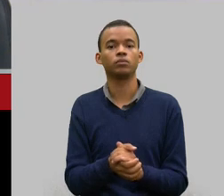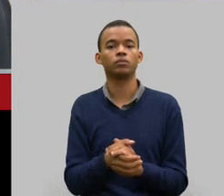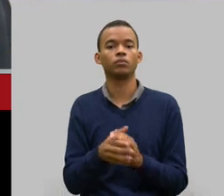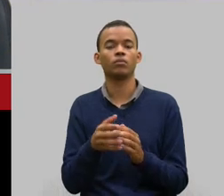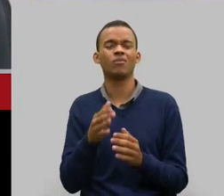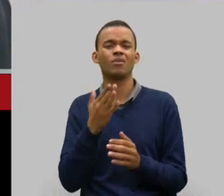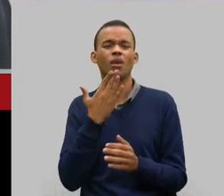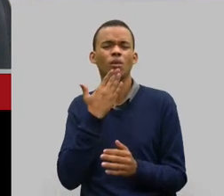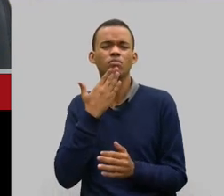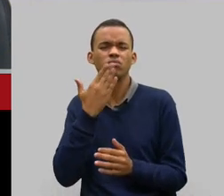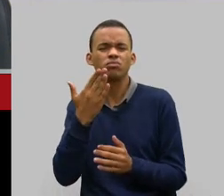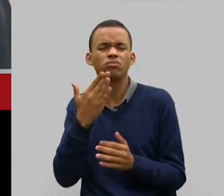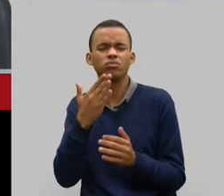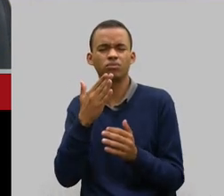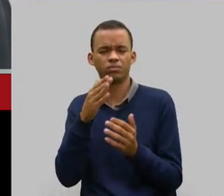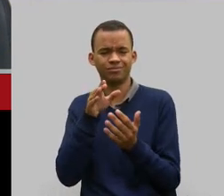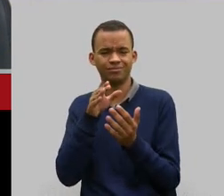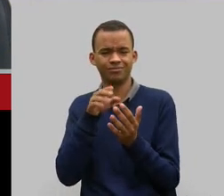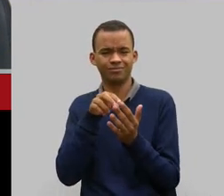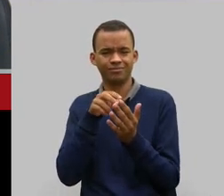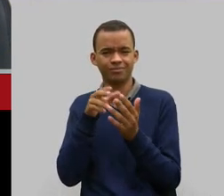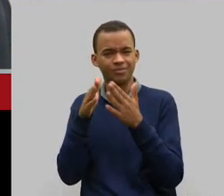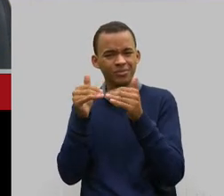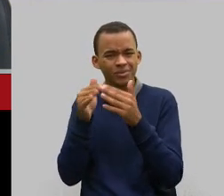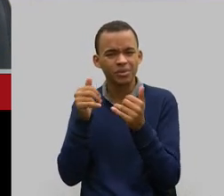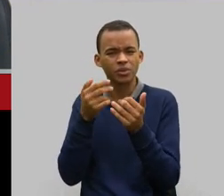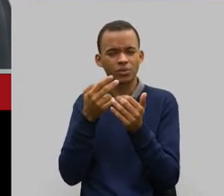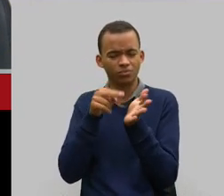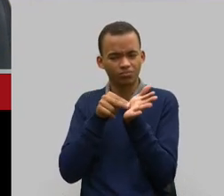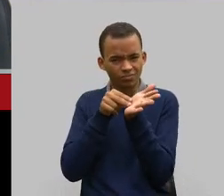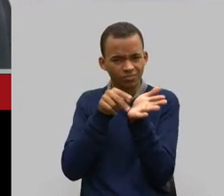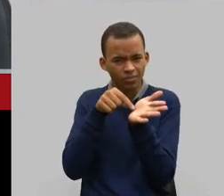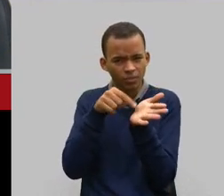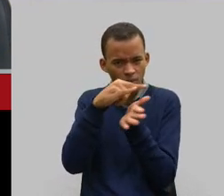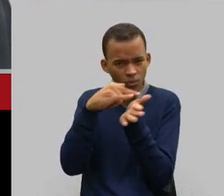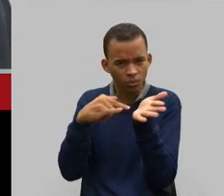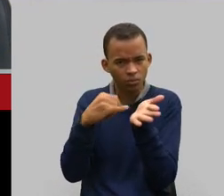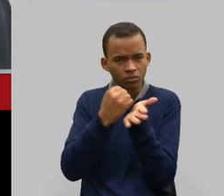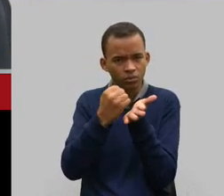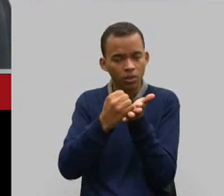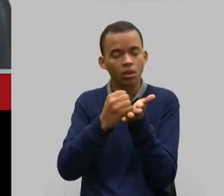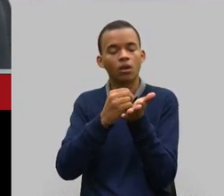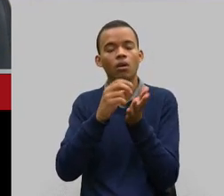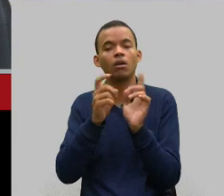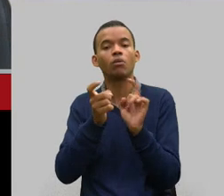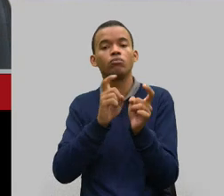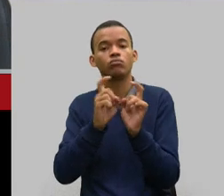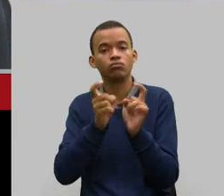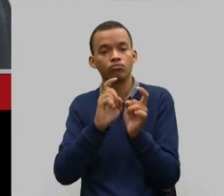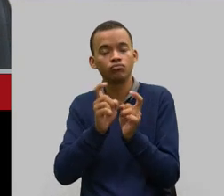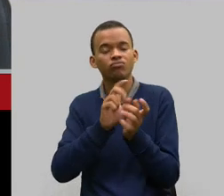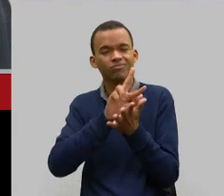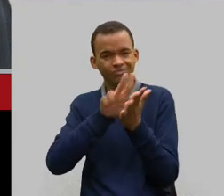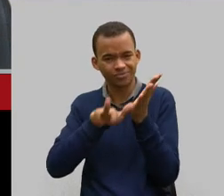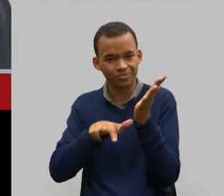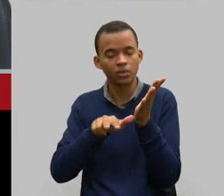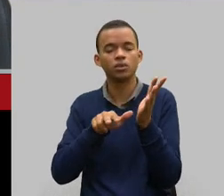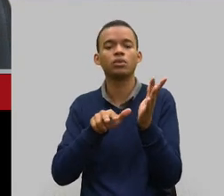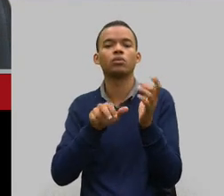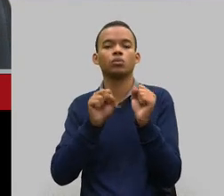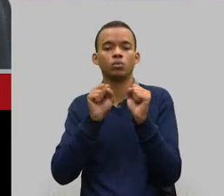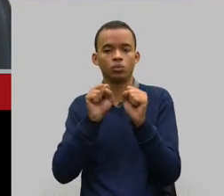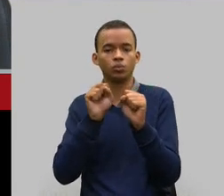deverão ser apresentados à comissão temática competente e serão apreciados nas reuniões